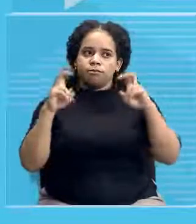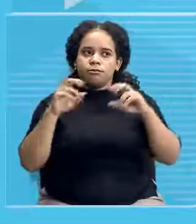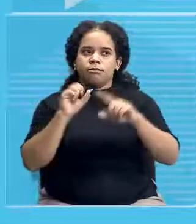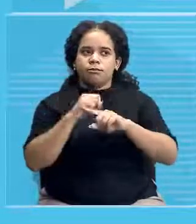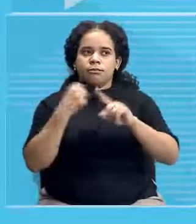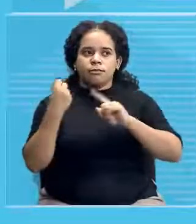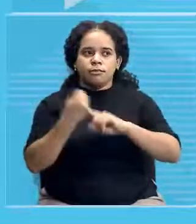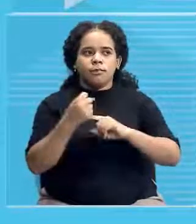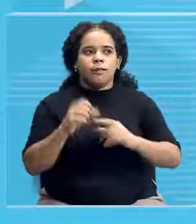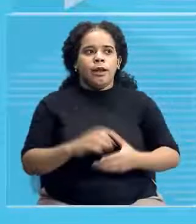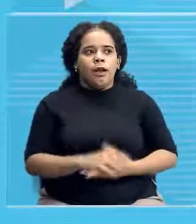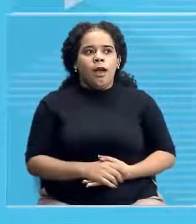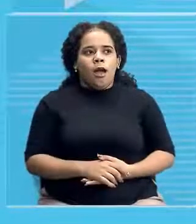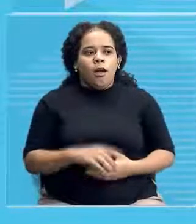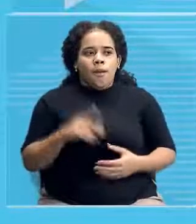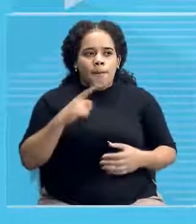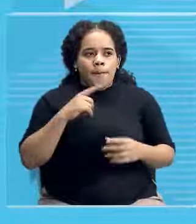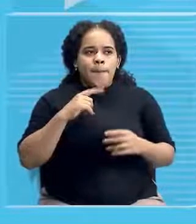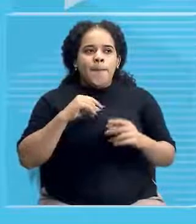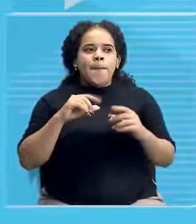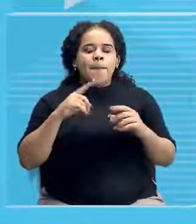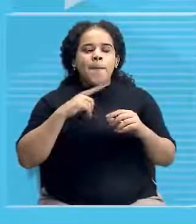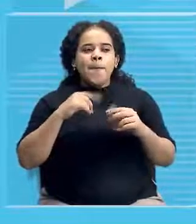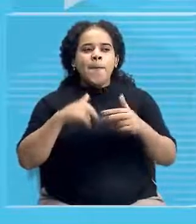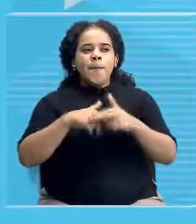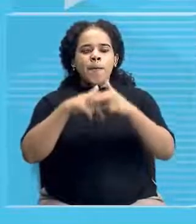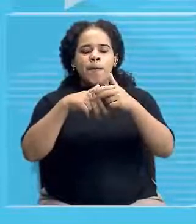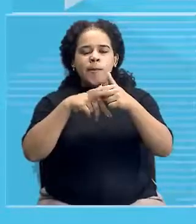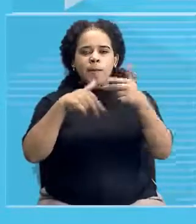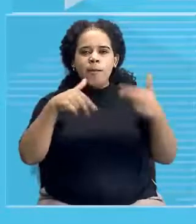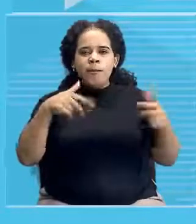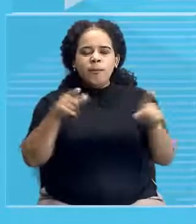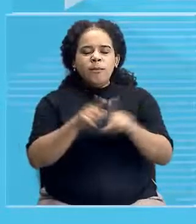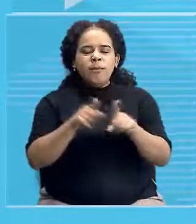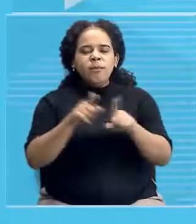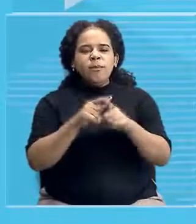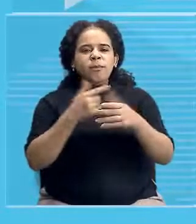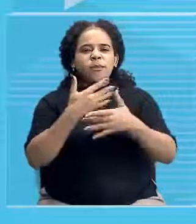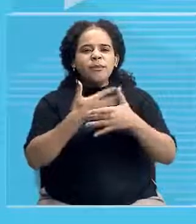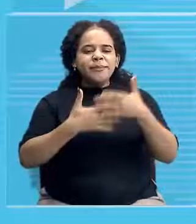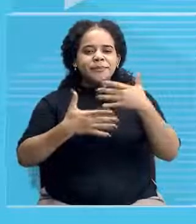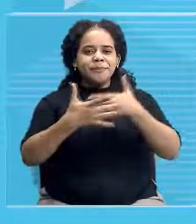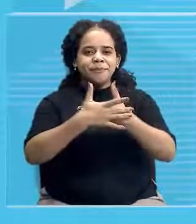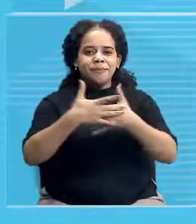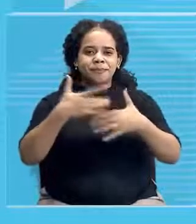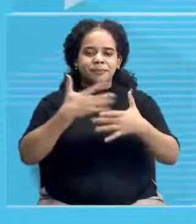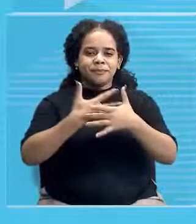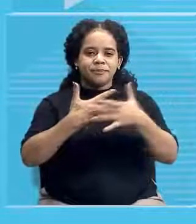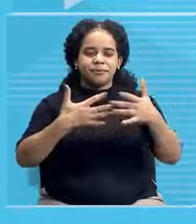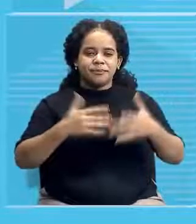certo? Em relação ao gênero e à sexualidade.